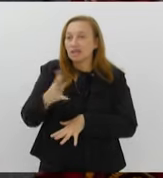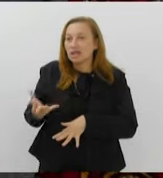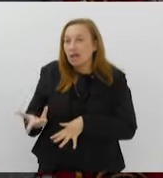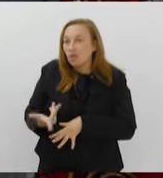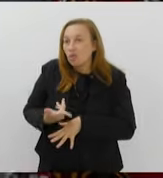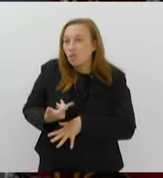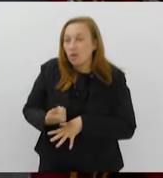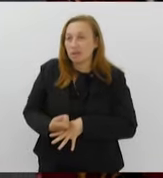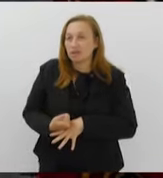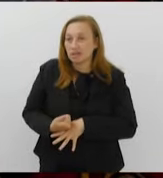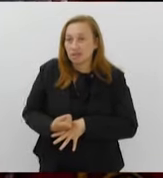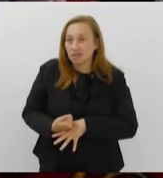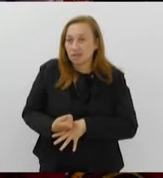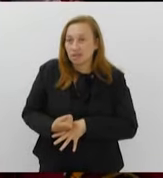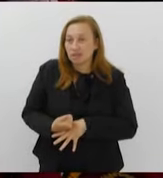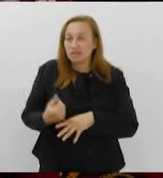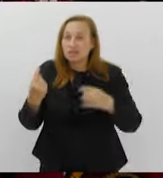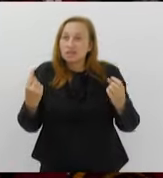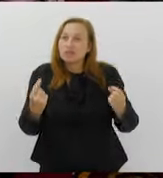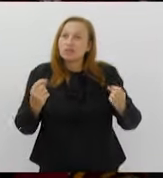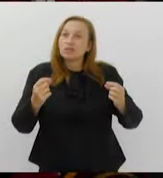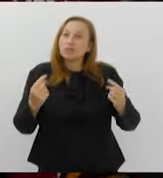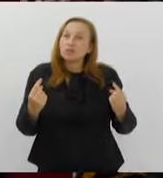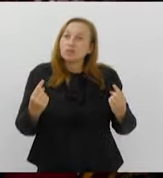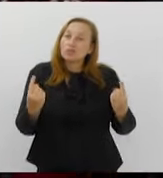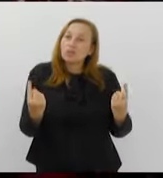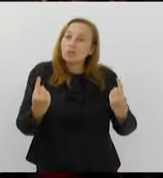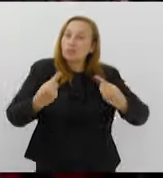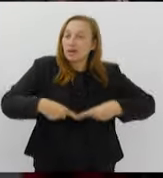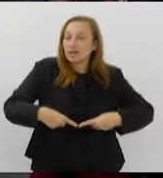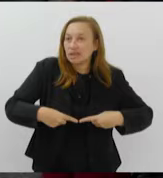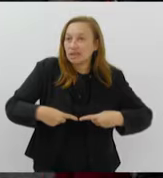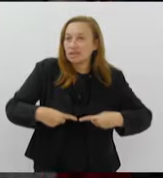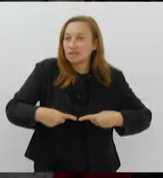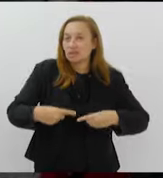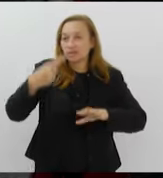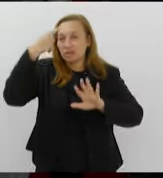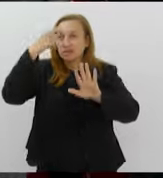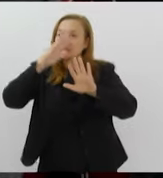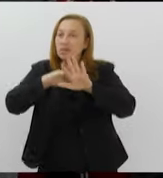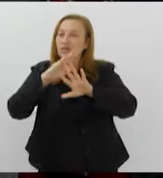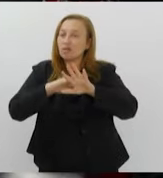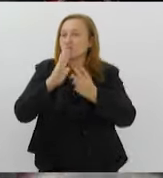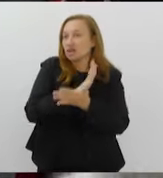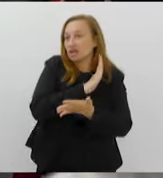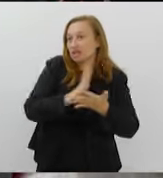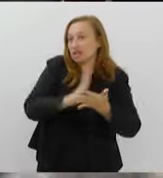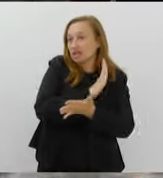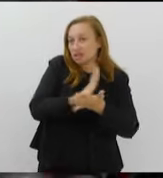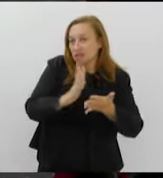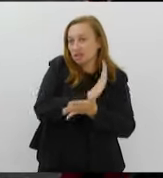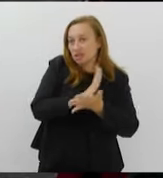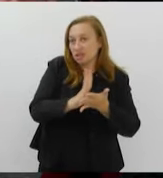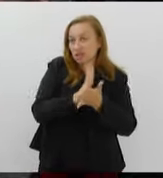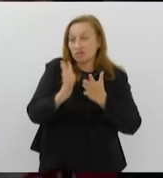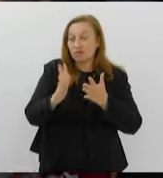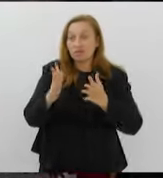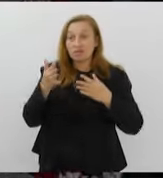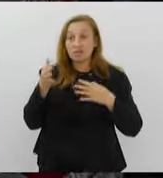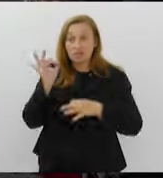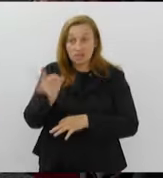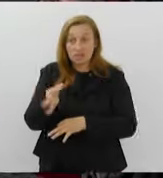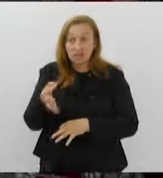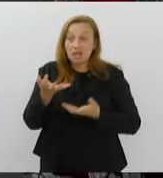qualidade das concorrentes, em que pese as divergências ideológicas às vezes, é tão evidente.